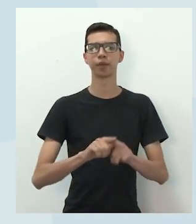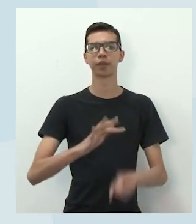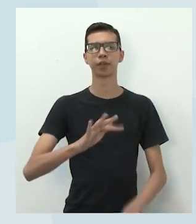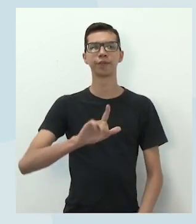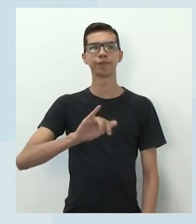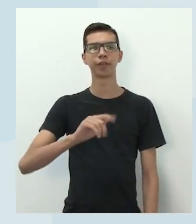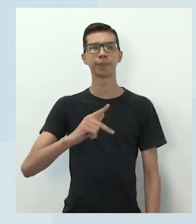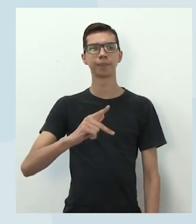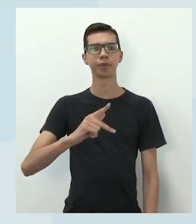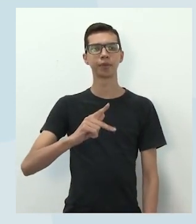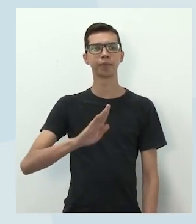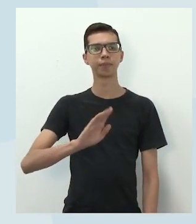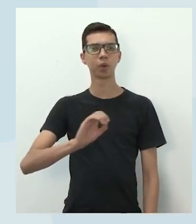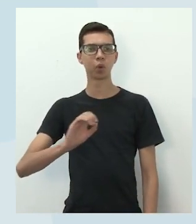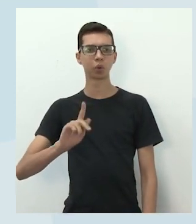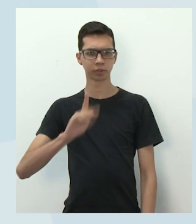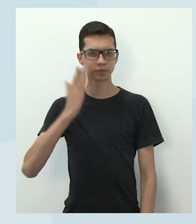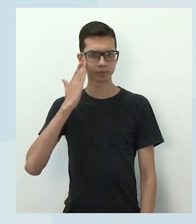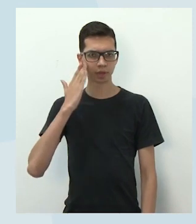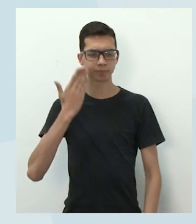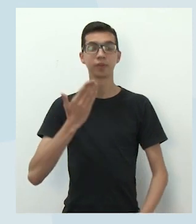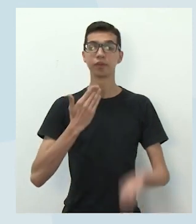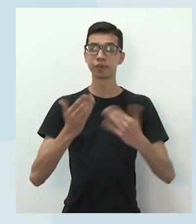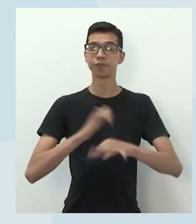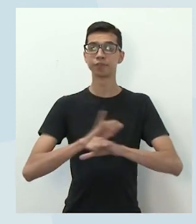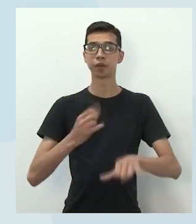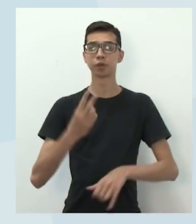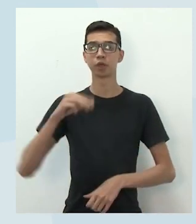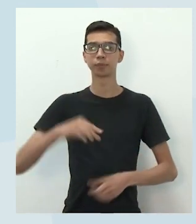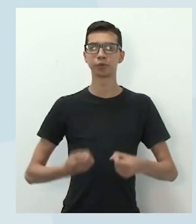Comente aqui no chat pra gente, em 2 minutinhos a gente volta.